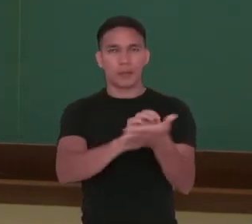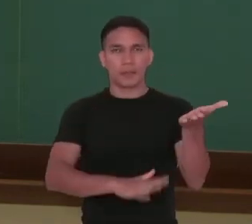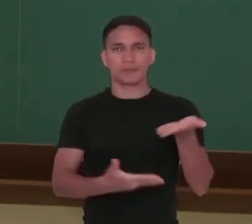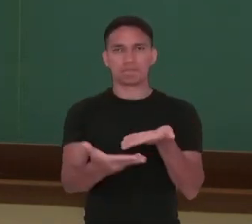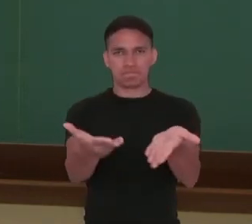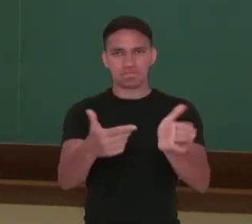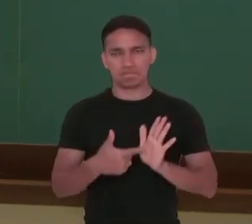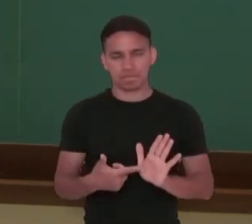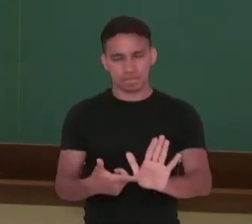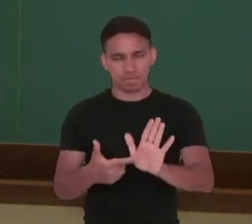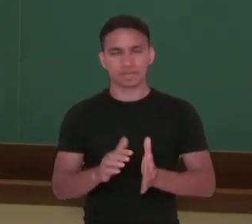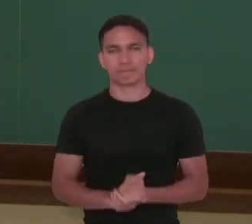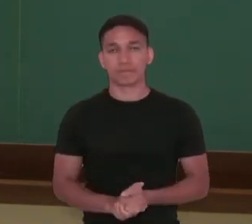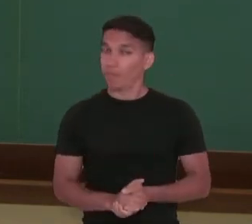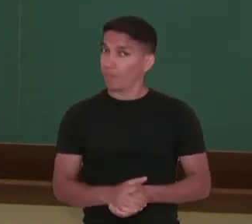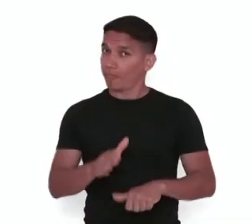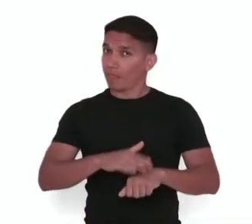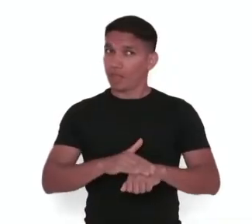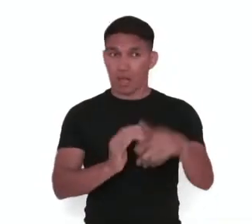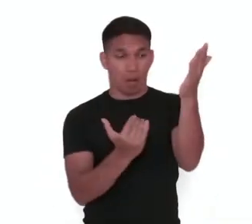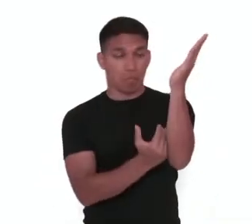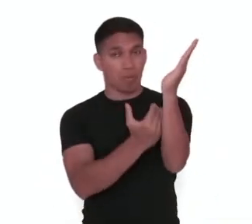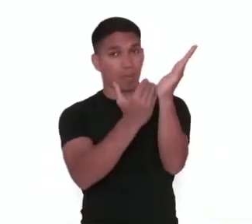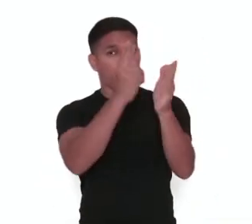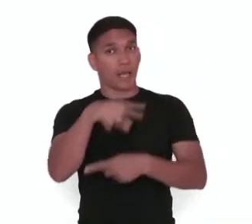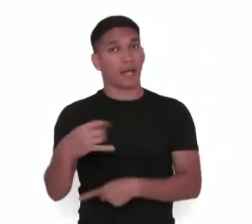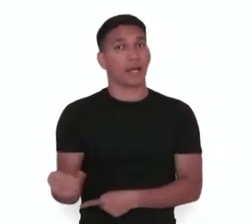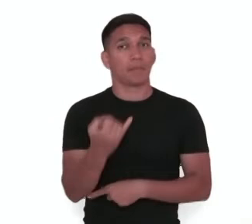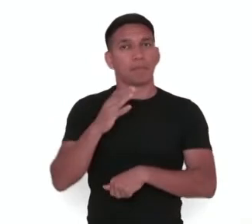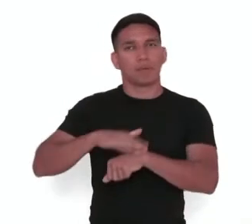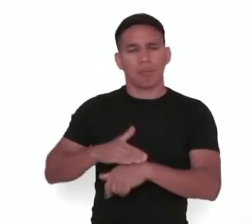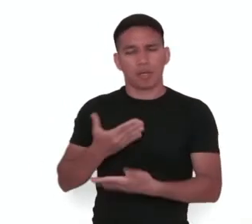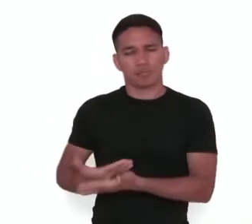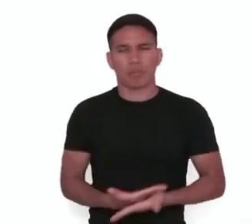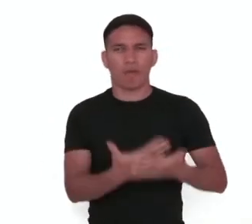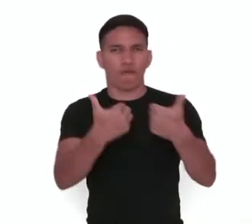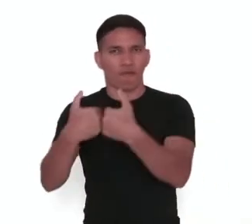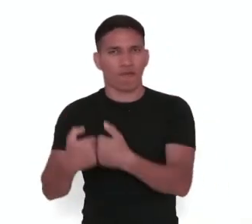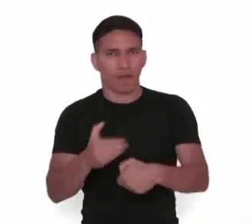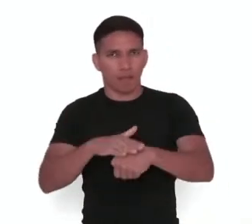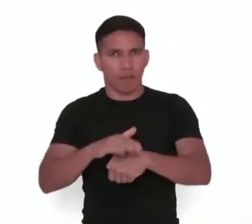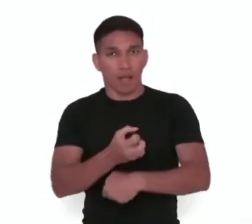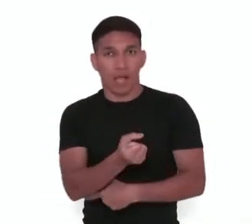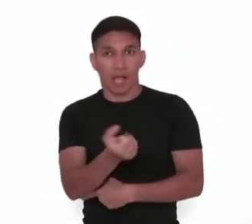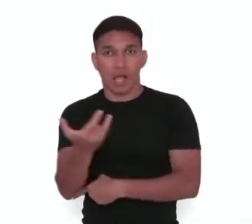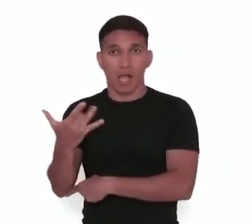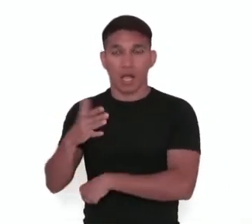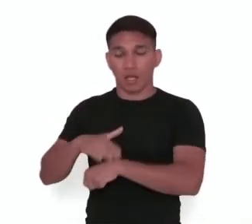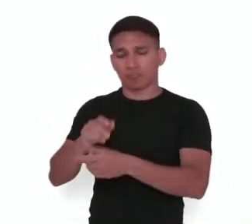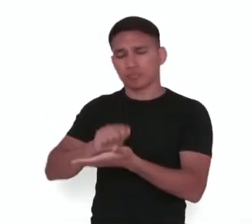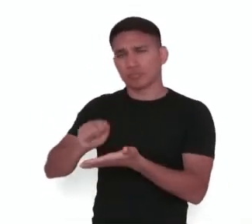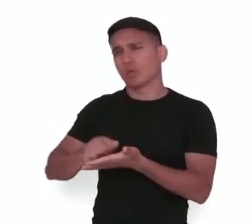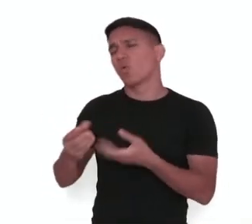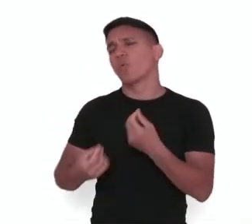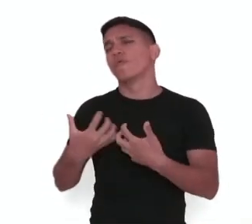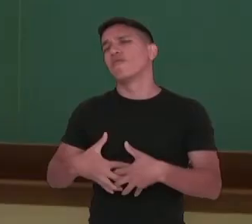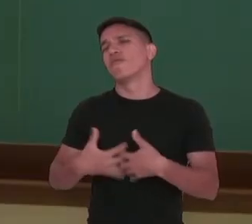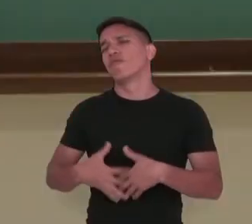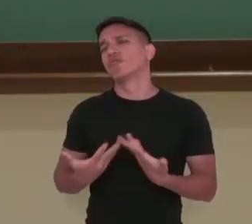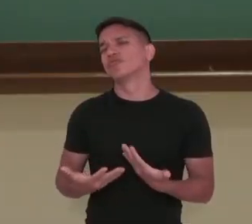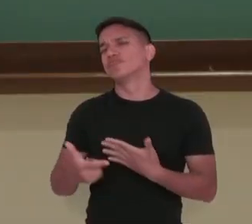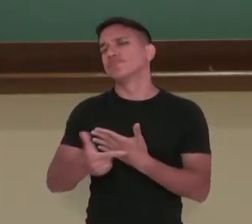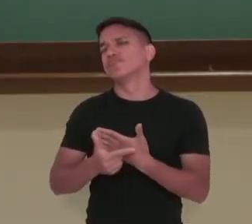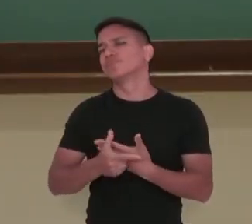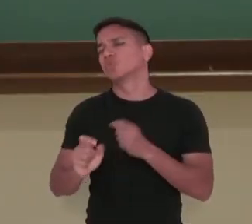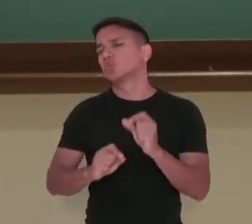para você. Ele fala assim, a ordem de grandeza é muito importante no estudo da física. Em algumas linhas, descreva a função da ordem de grandeza.